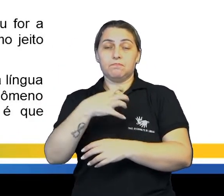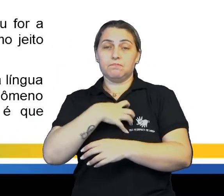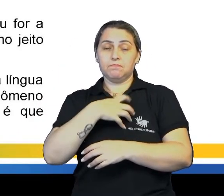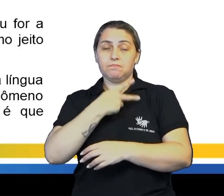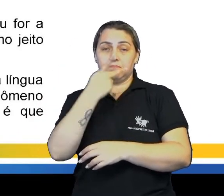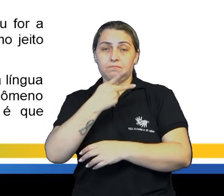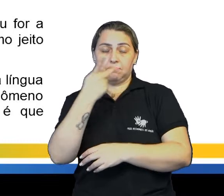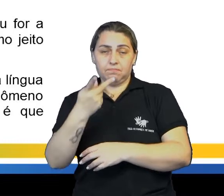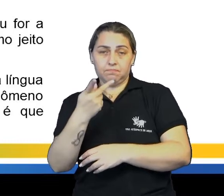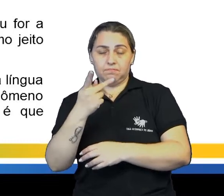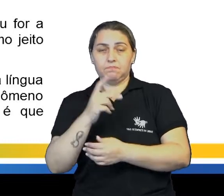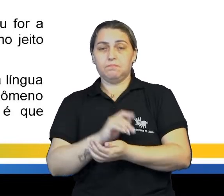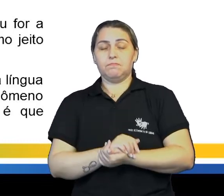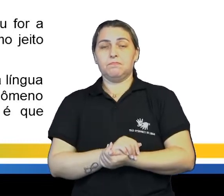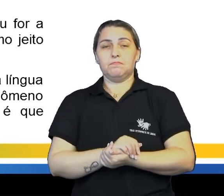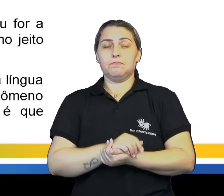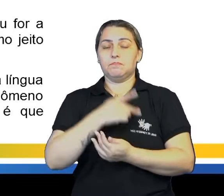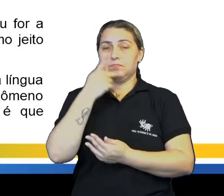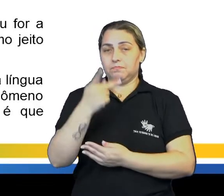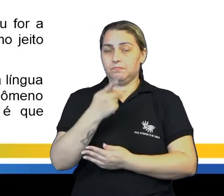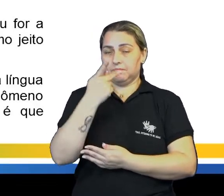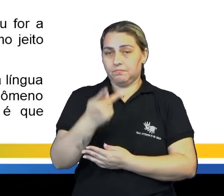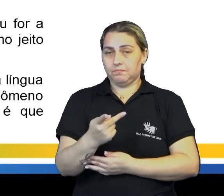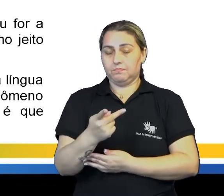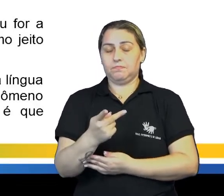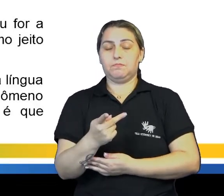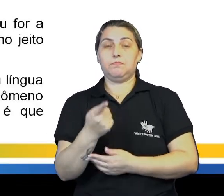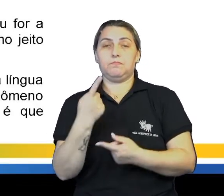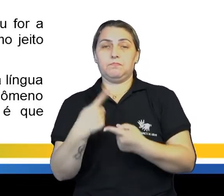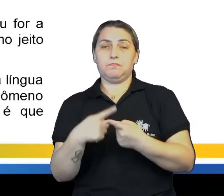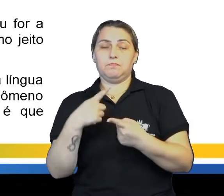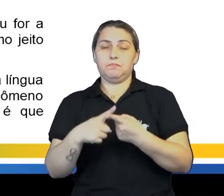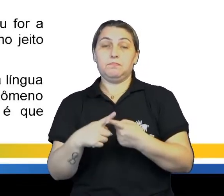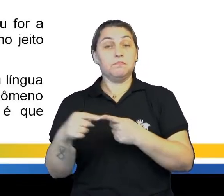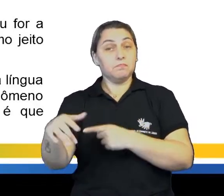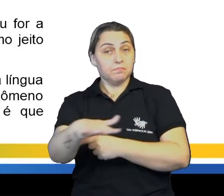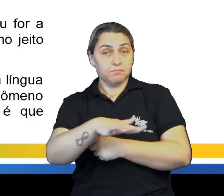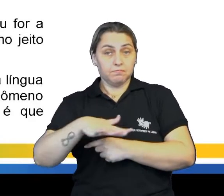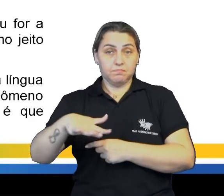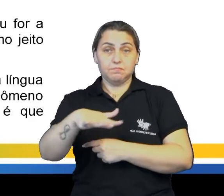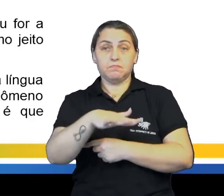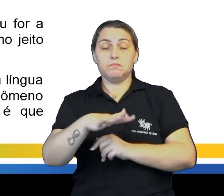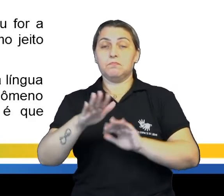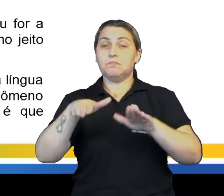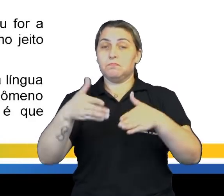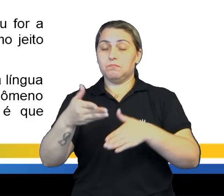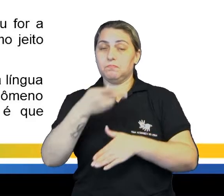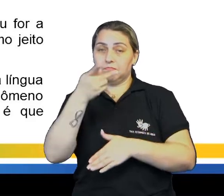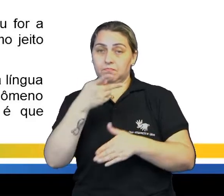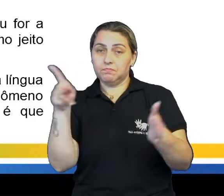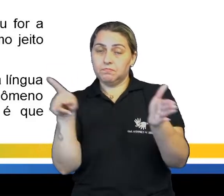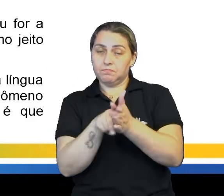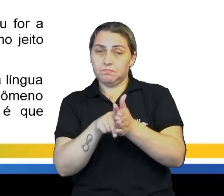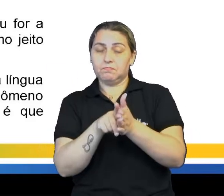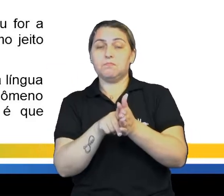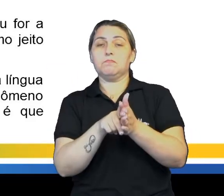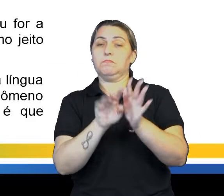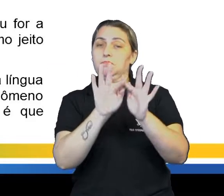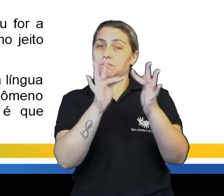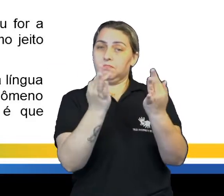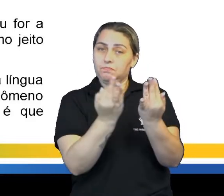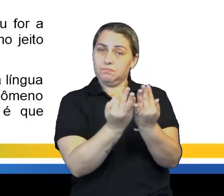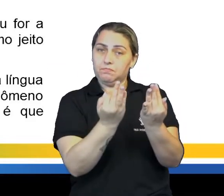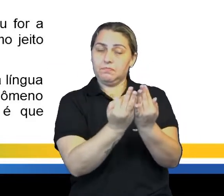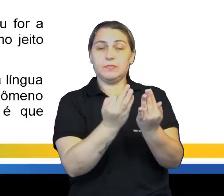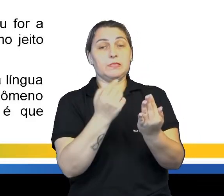haver diferenças na fala em função do segmento social, ou seja, do qual falante procede, se a